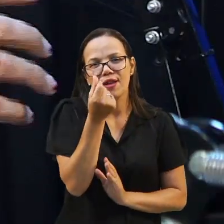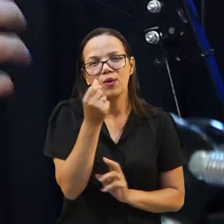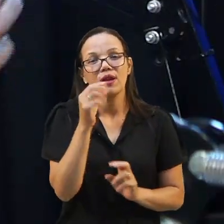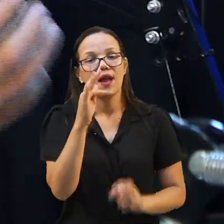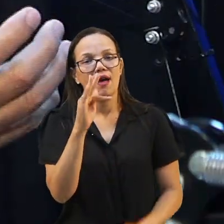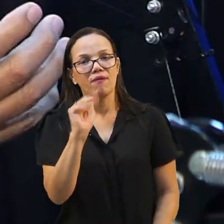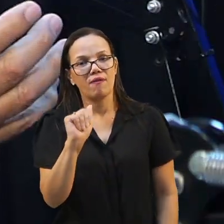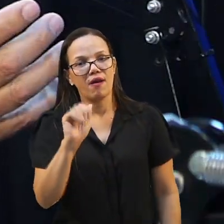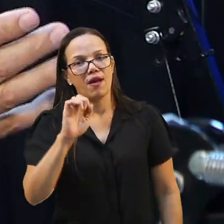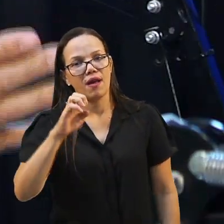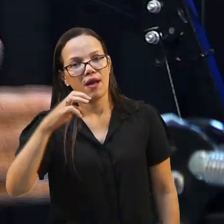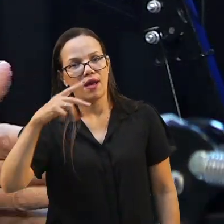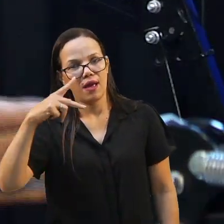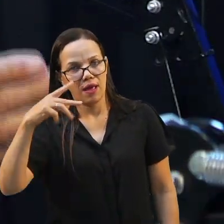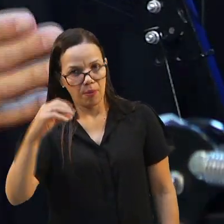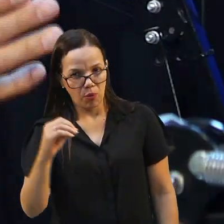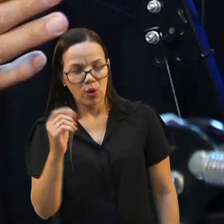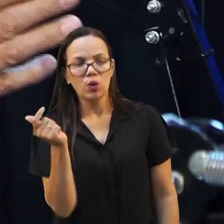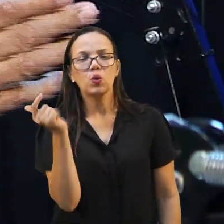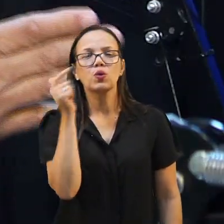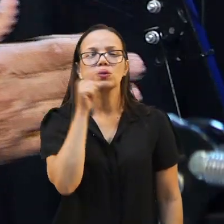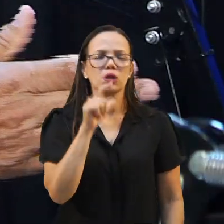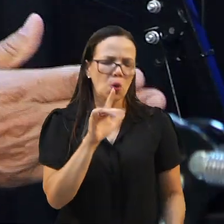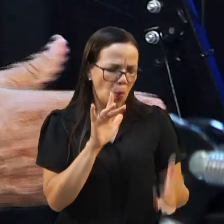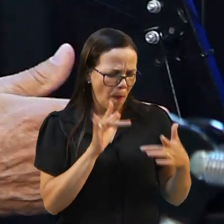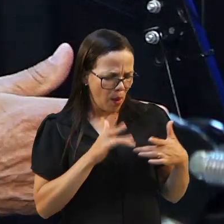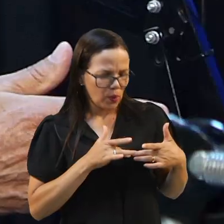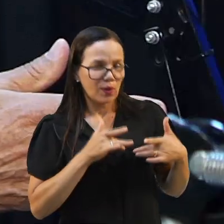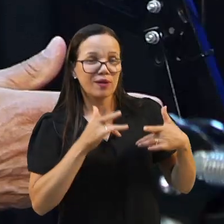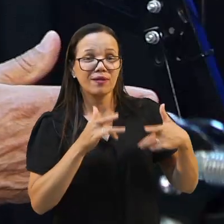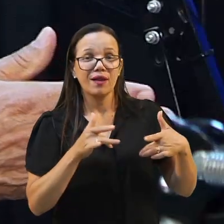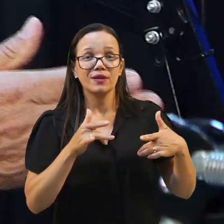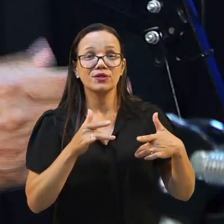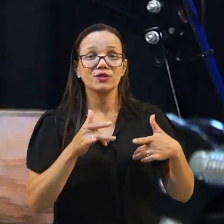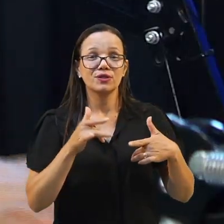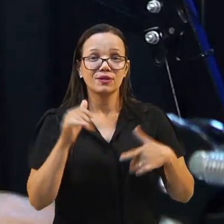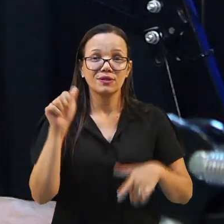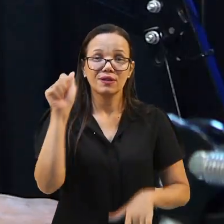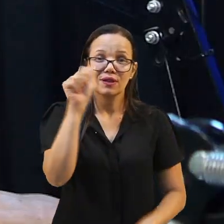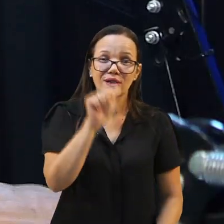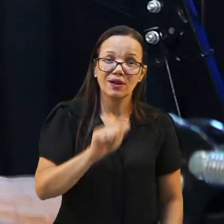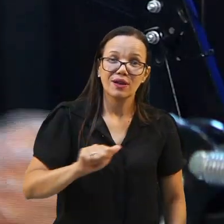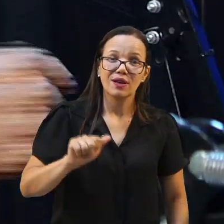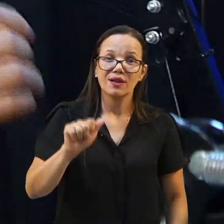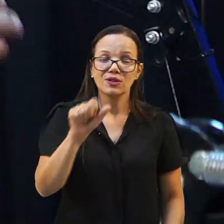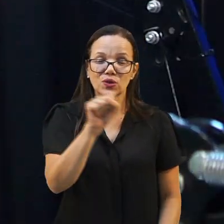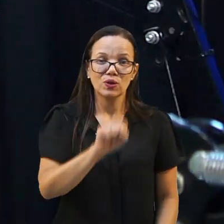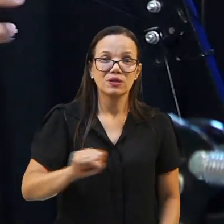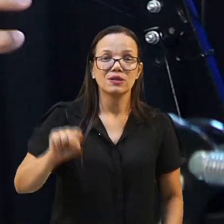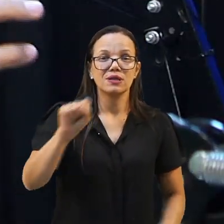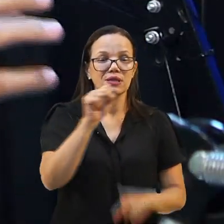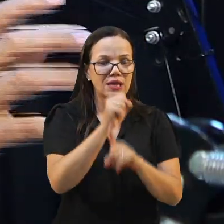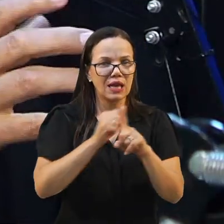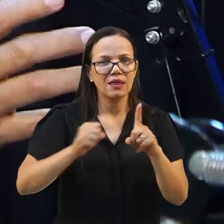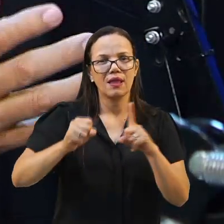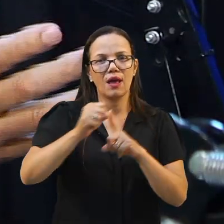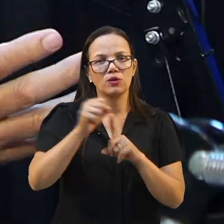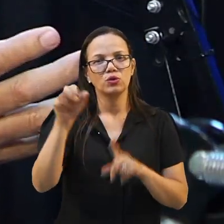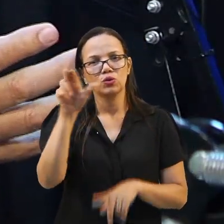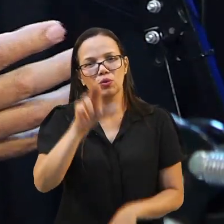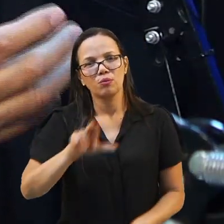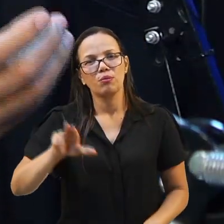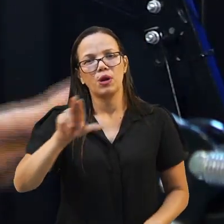e a gente conseguiu uma solidariedade da sociedade uberlandesa